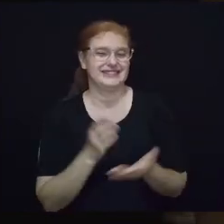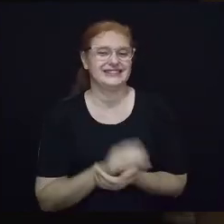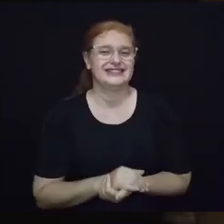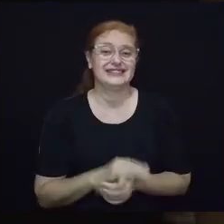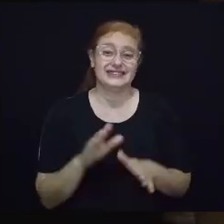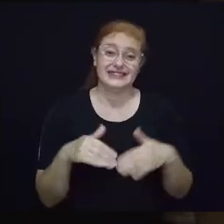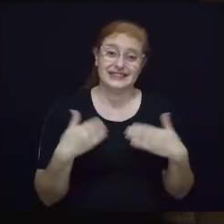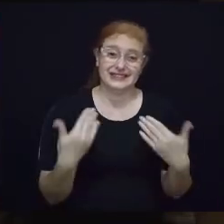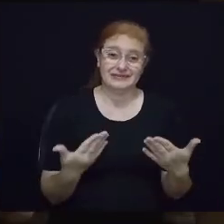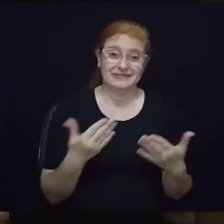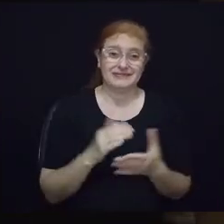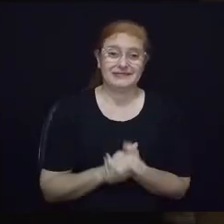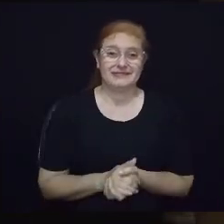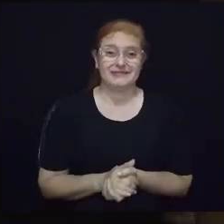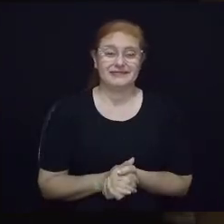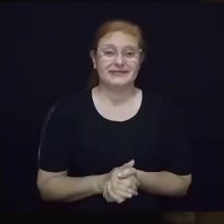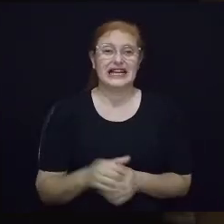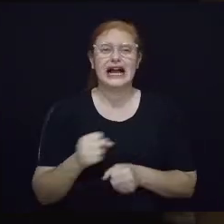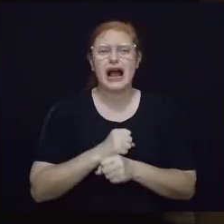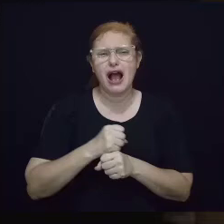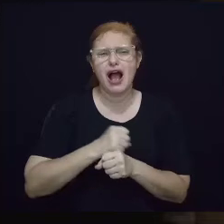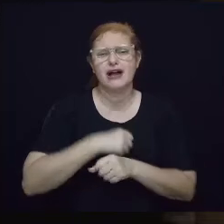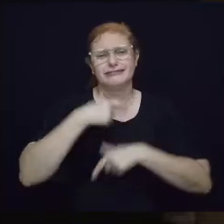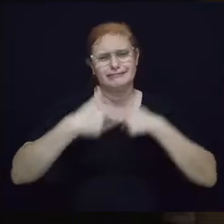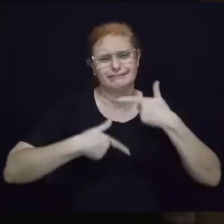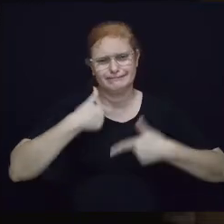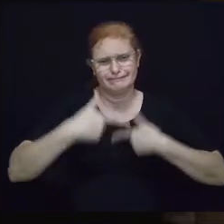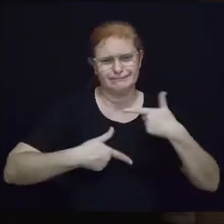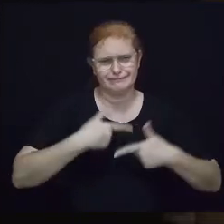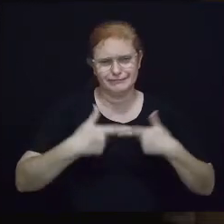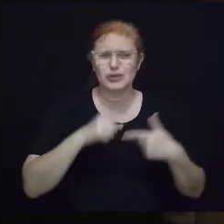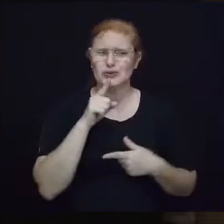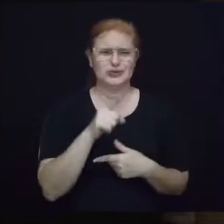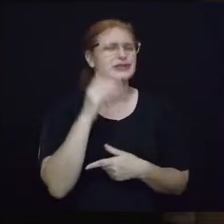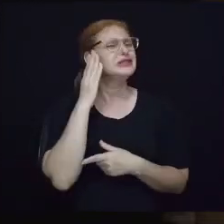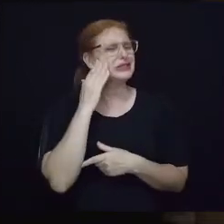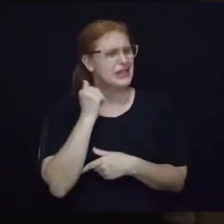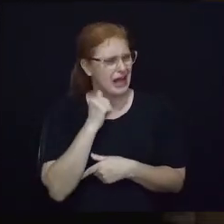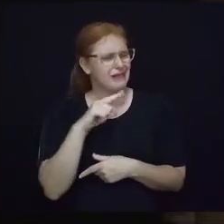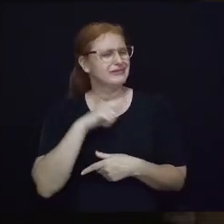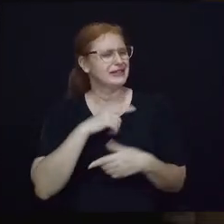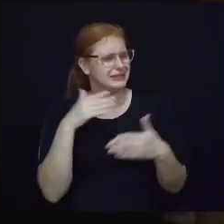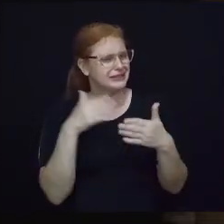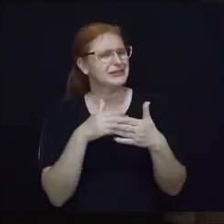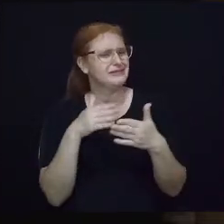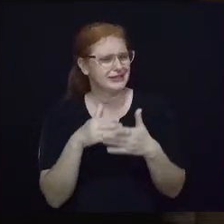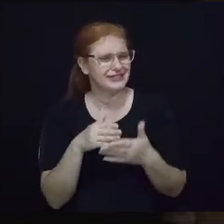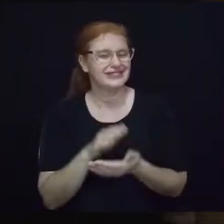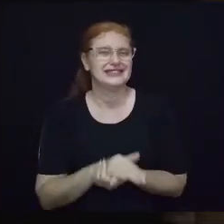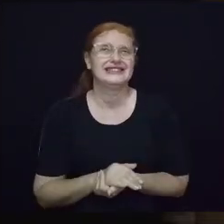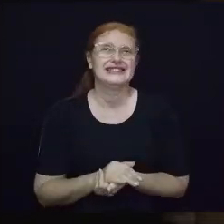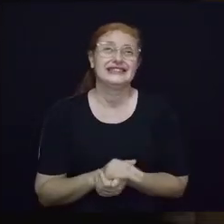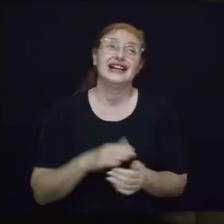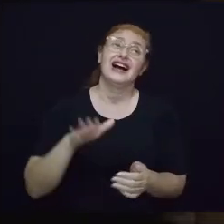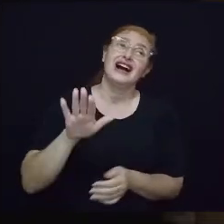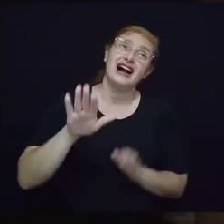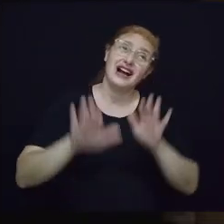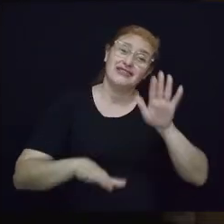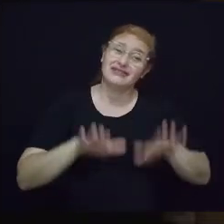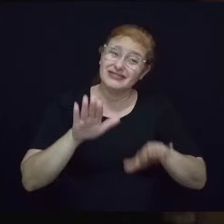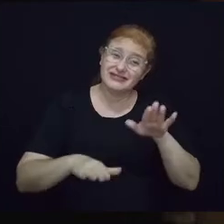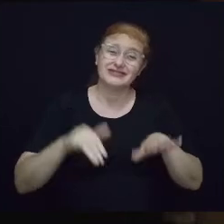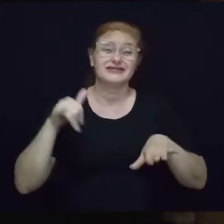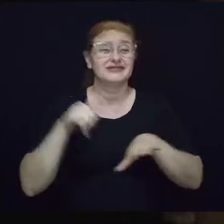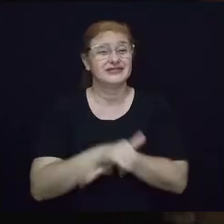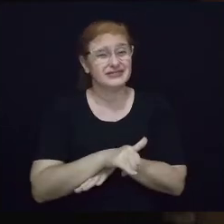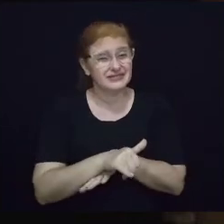E, bom, enfim, tu ficou anos trabalhando, né? Então, tu sabe até onde pode ir ou não. Claro, às vezes acontece um imprevisto,